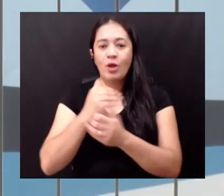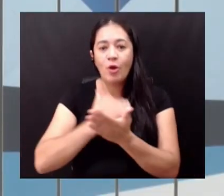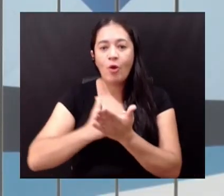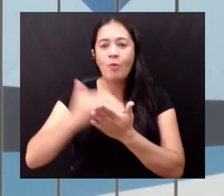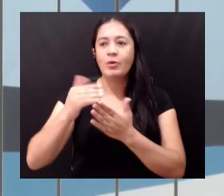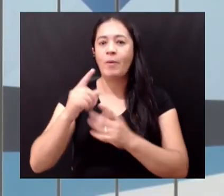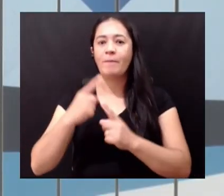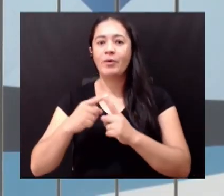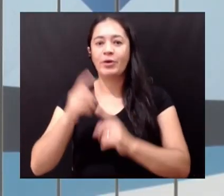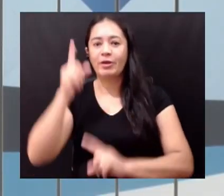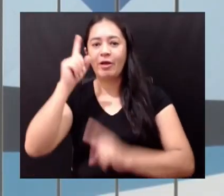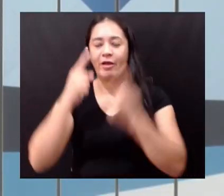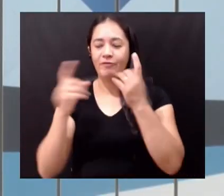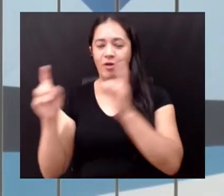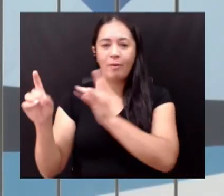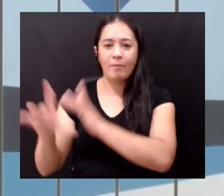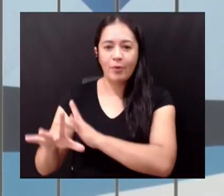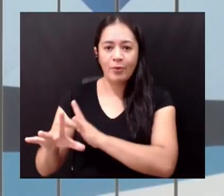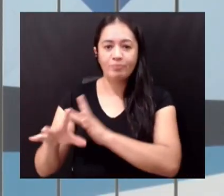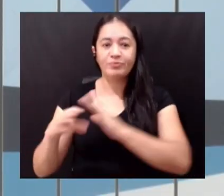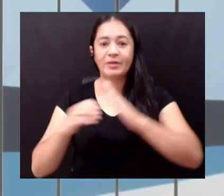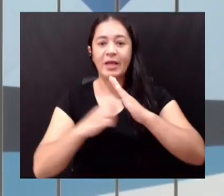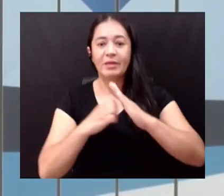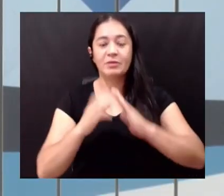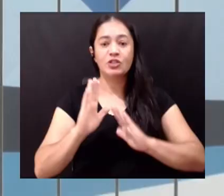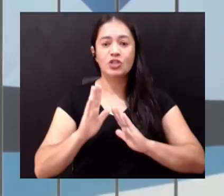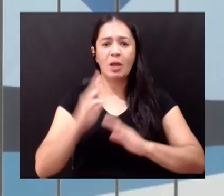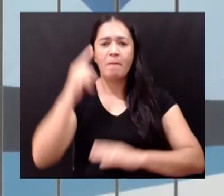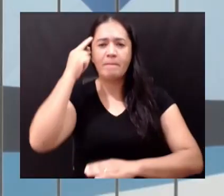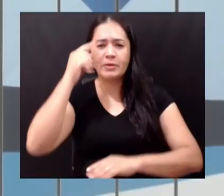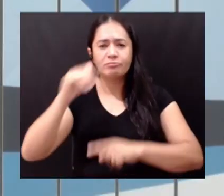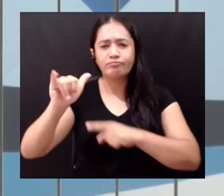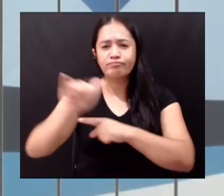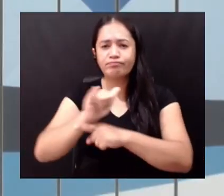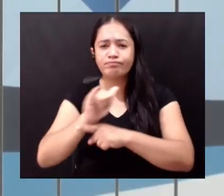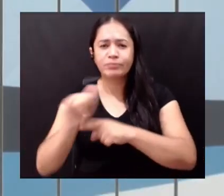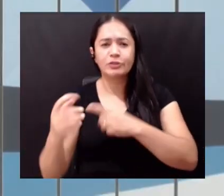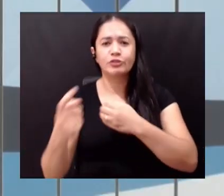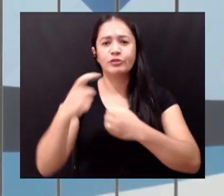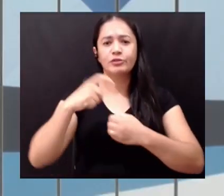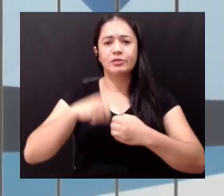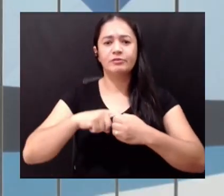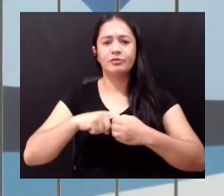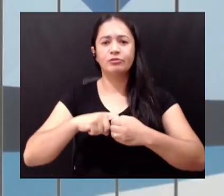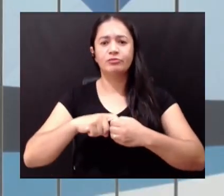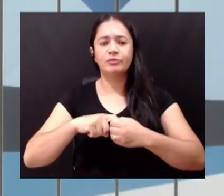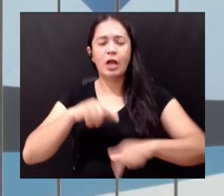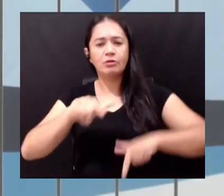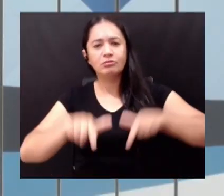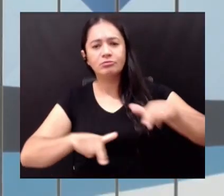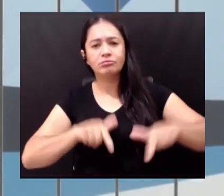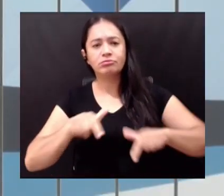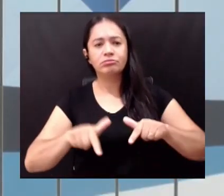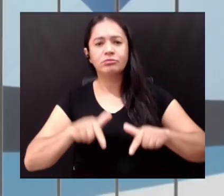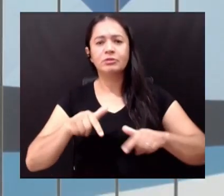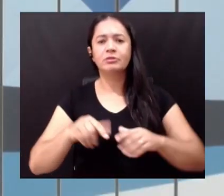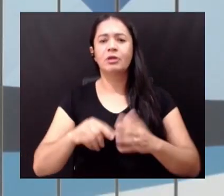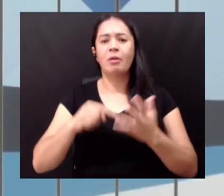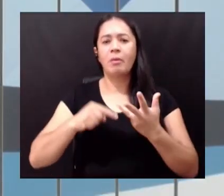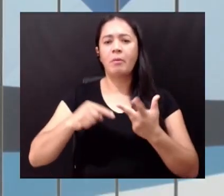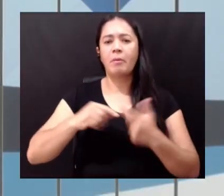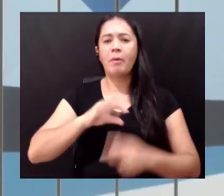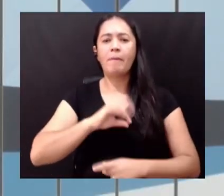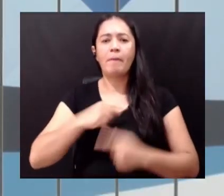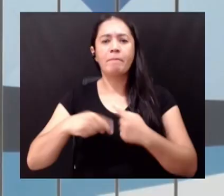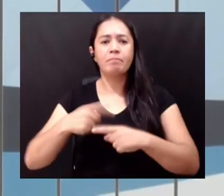As empresas estão pensando já nas estratégias, né, de retomada de atividades, de bonificação, de metas. E